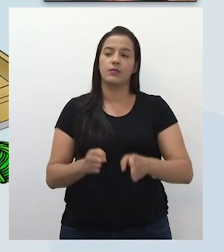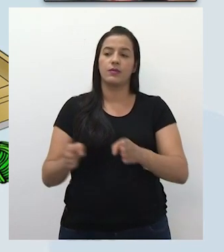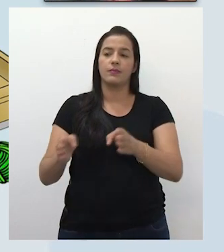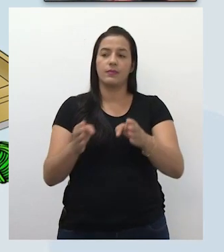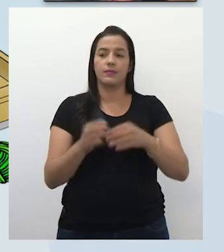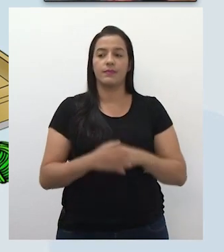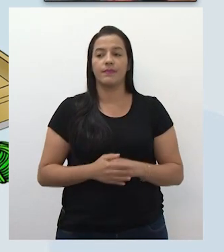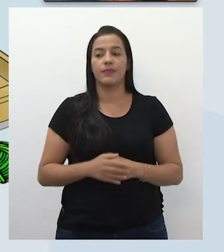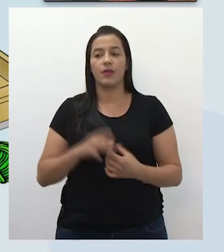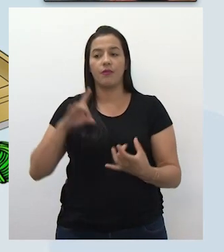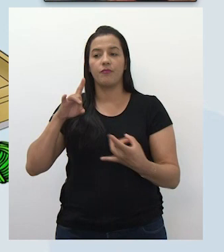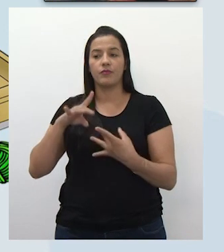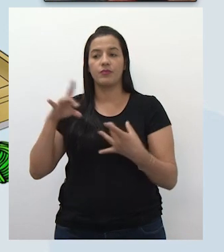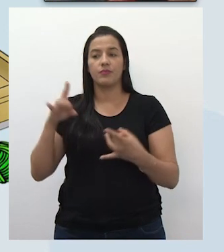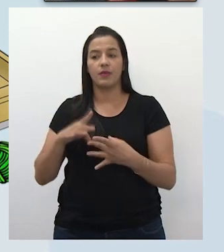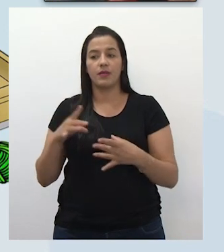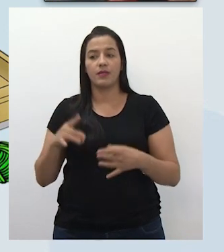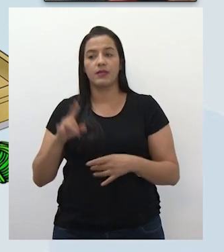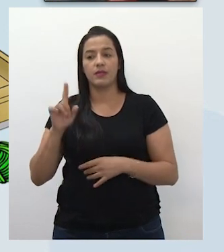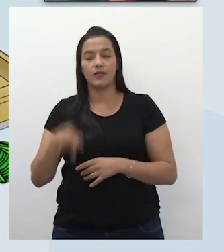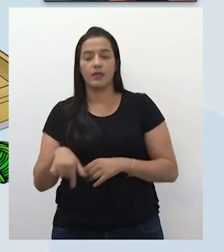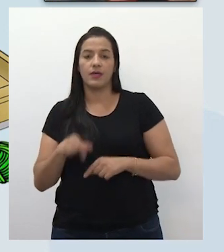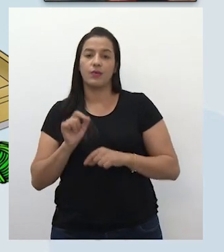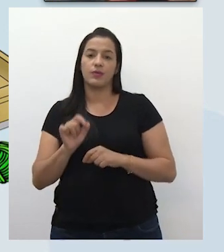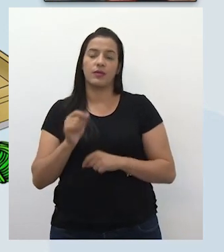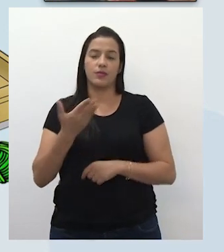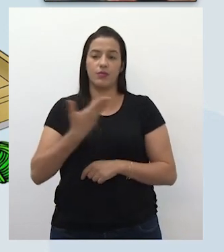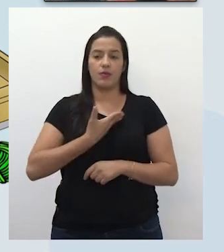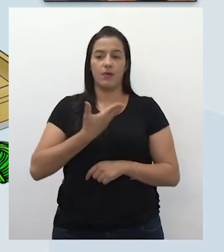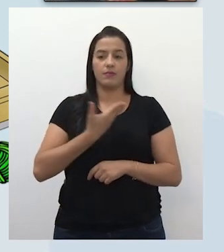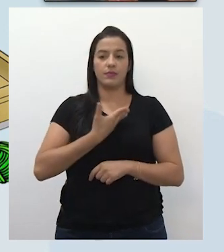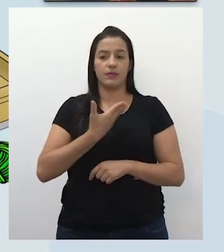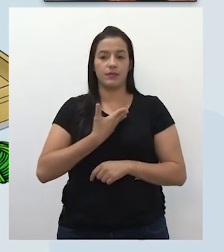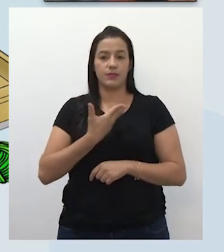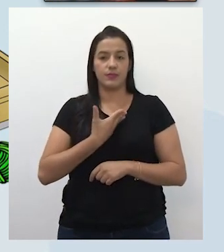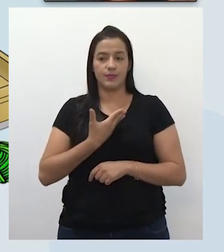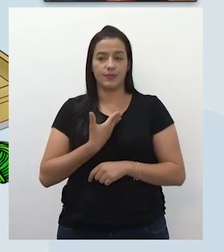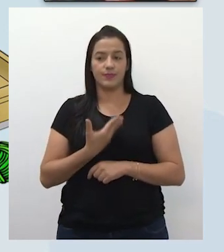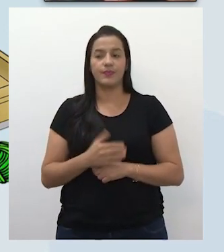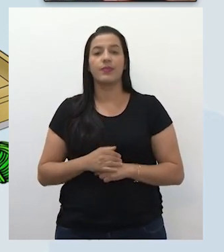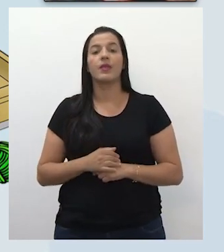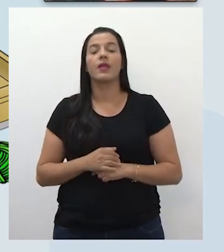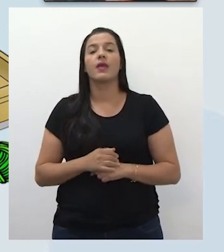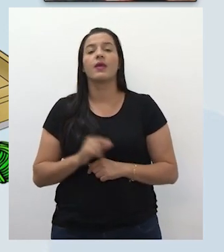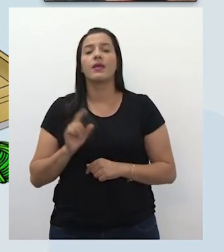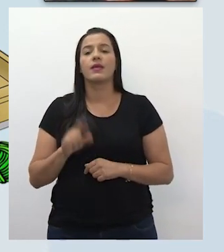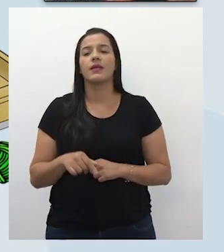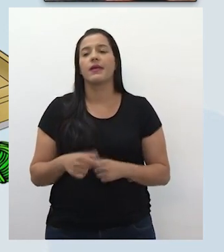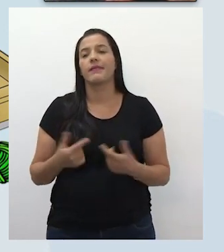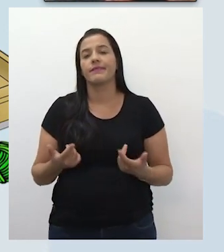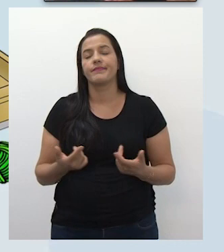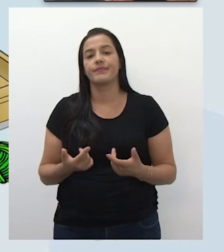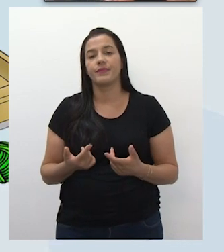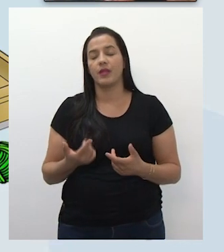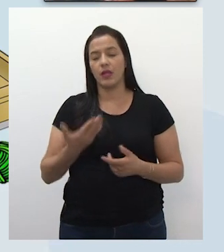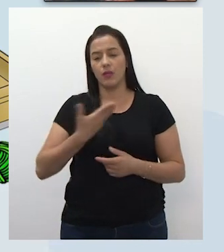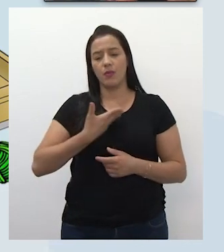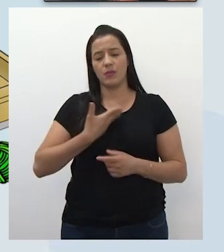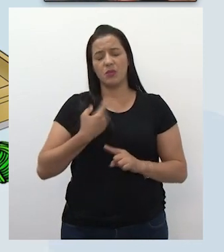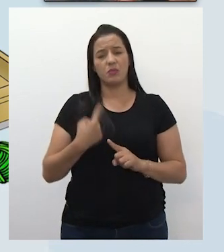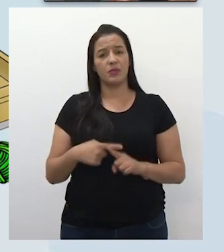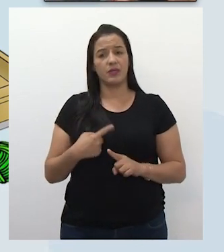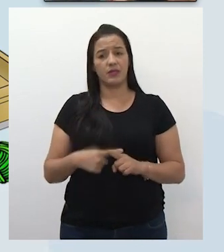um feedback que a gente chama que é o feedback do amigo, né? Ou feedback insignificante. Por que